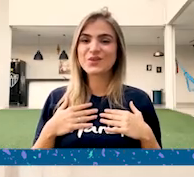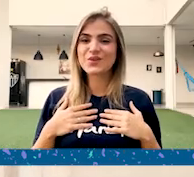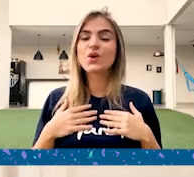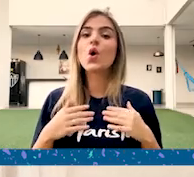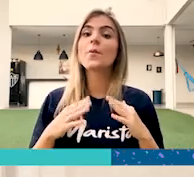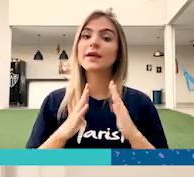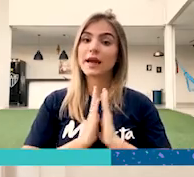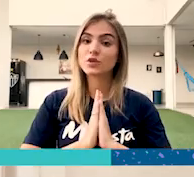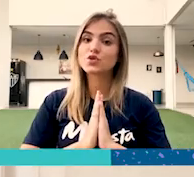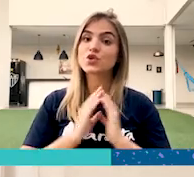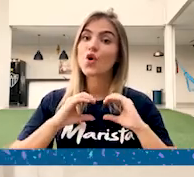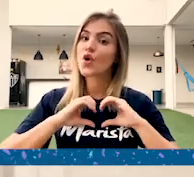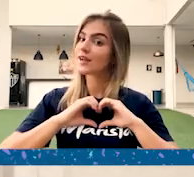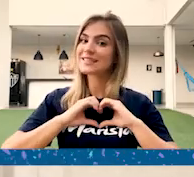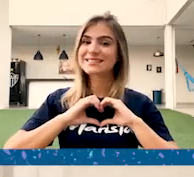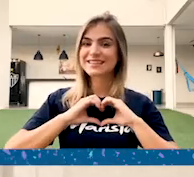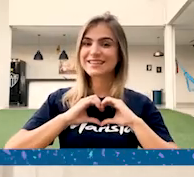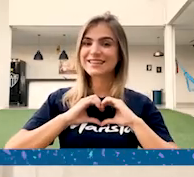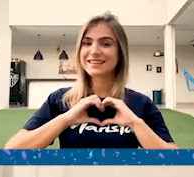Obrigado, obrigado de